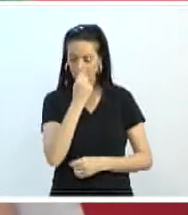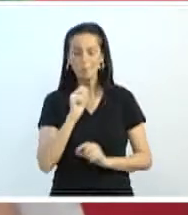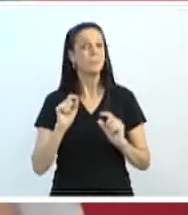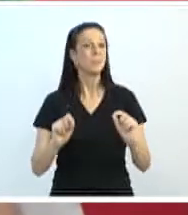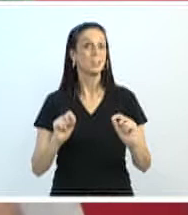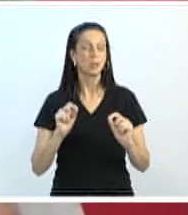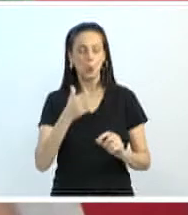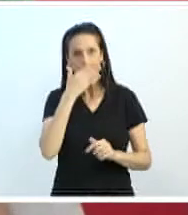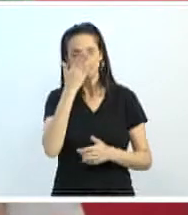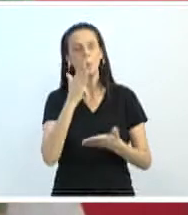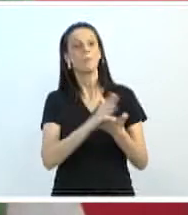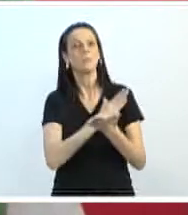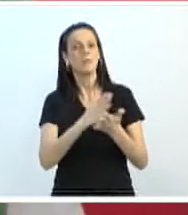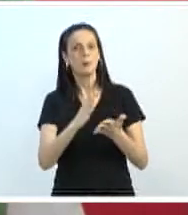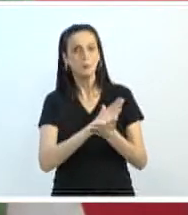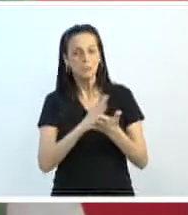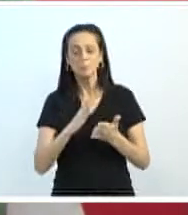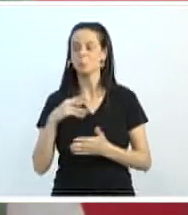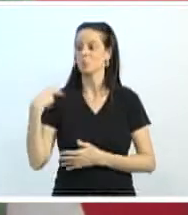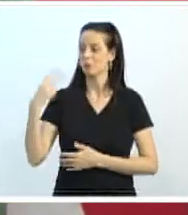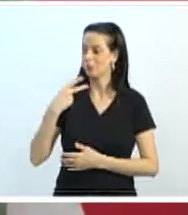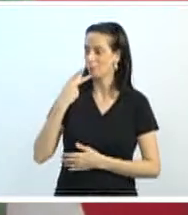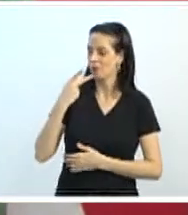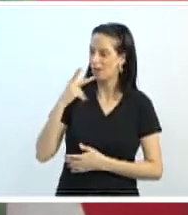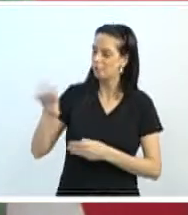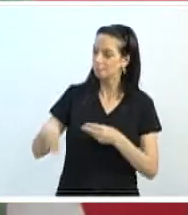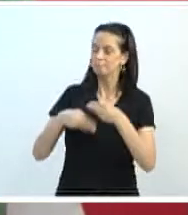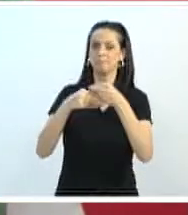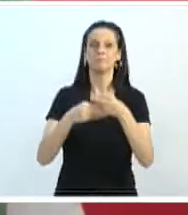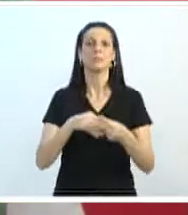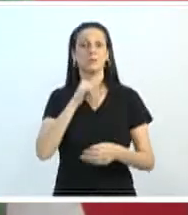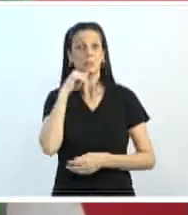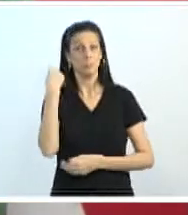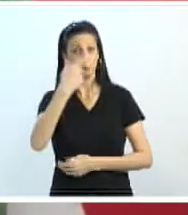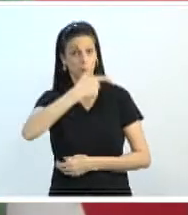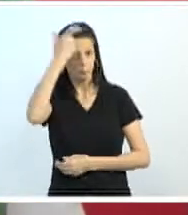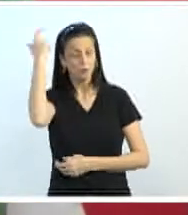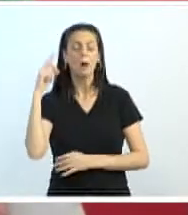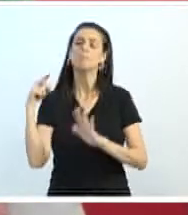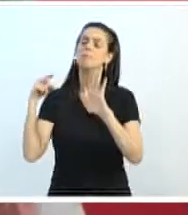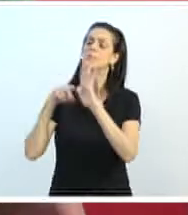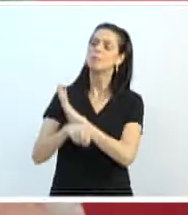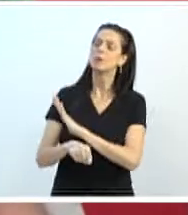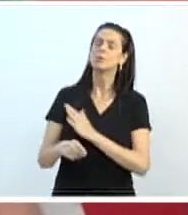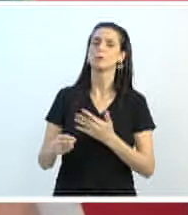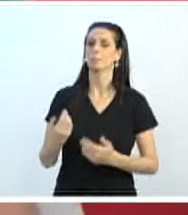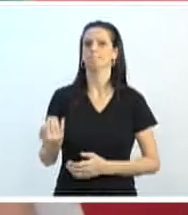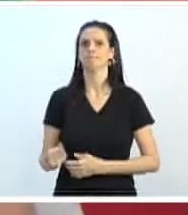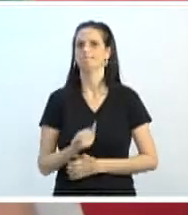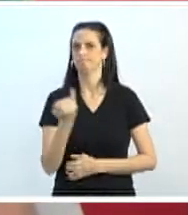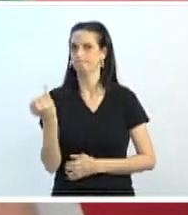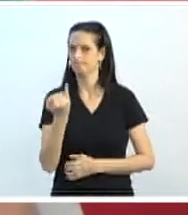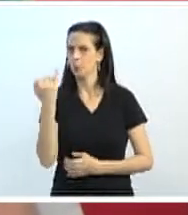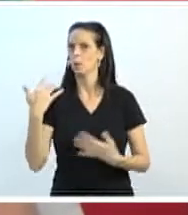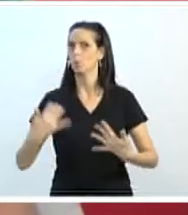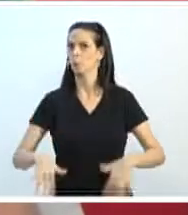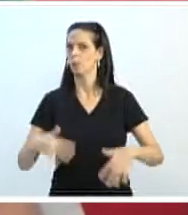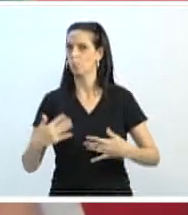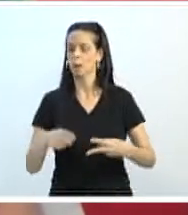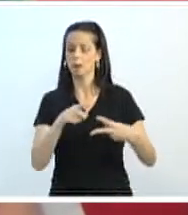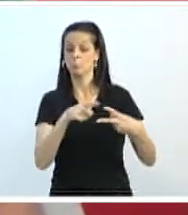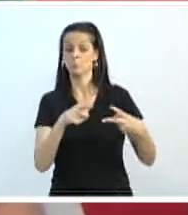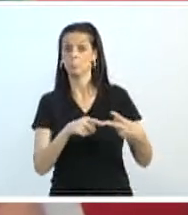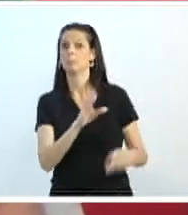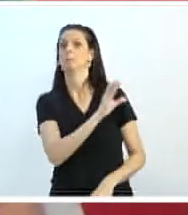de algumas falas aqui de alguns colegas vereadores. O vereador Adriano trouxe aqui o questionamento realmente importante com relação àqueles 2